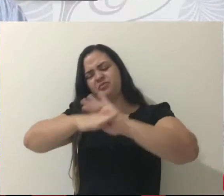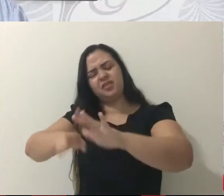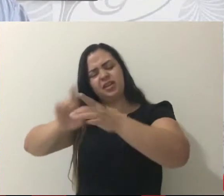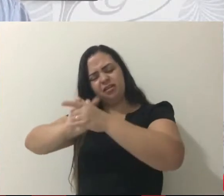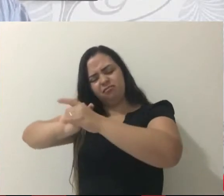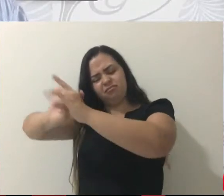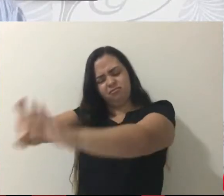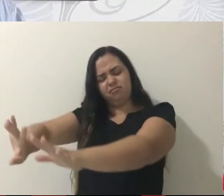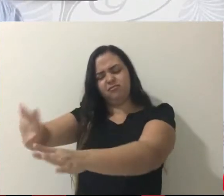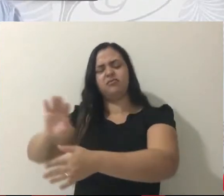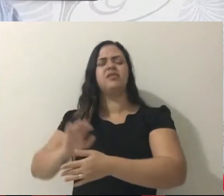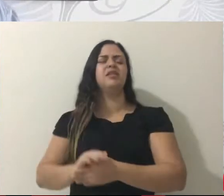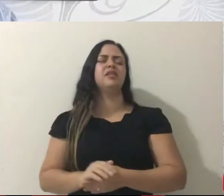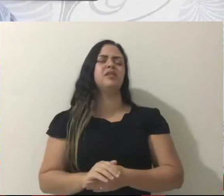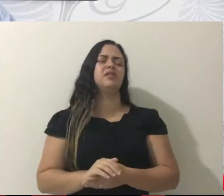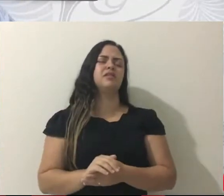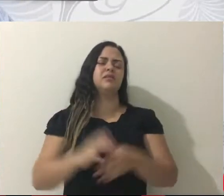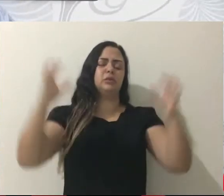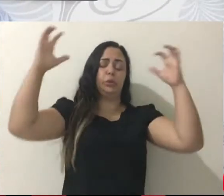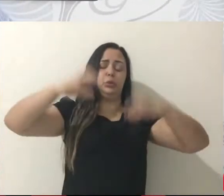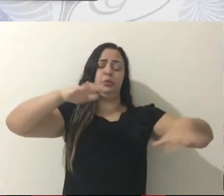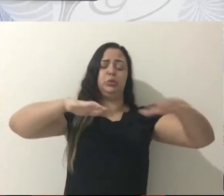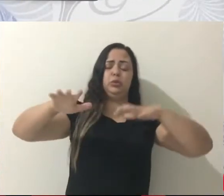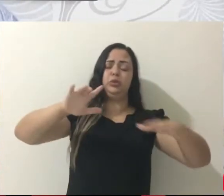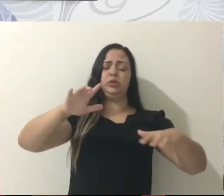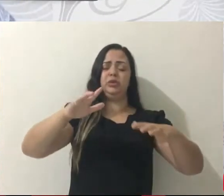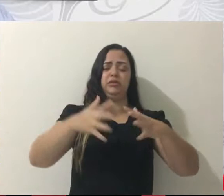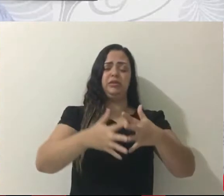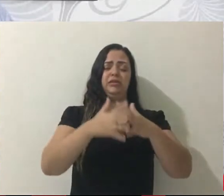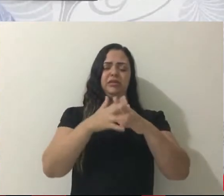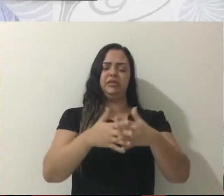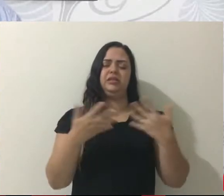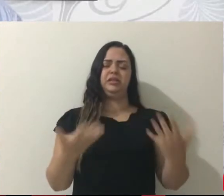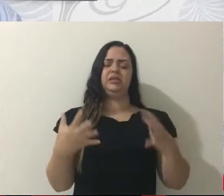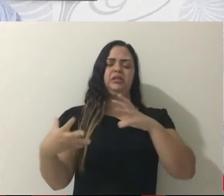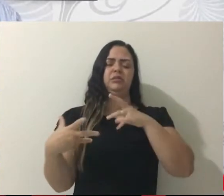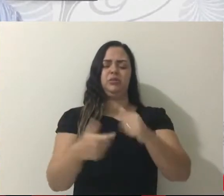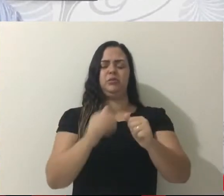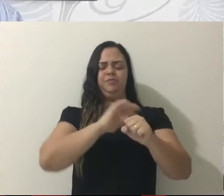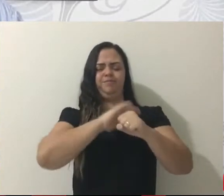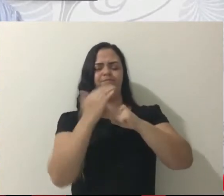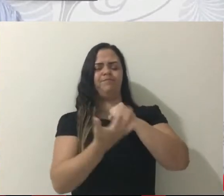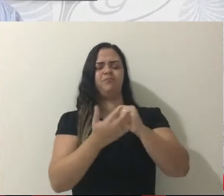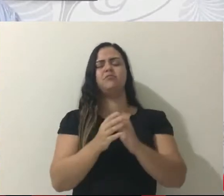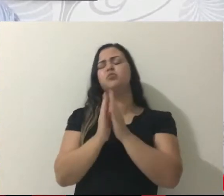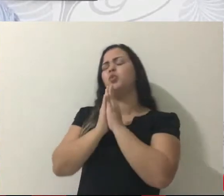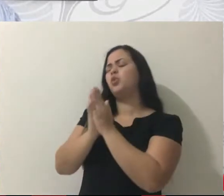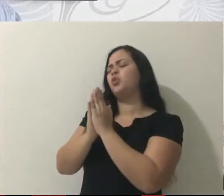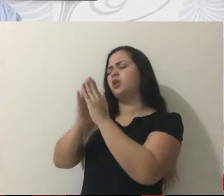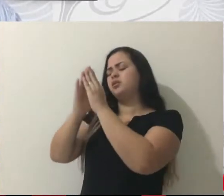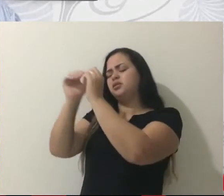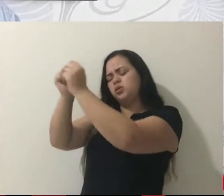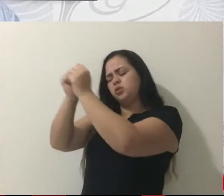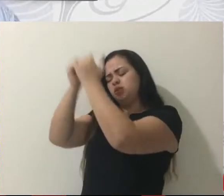males da tempestade que está acontecendo nesse mundo. Por favor, Pai, esteja conosco,